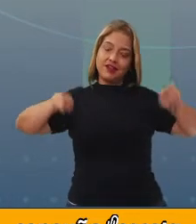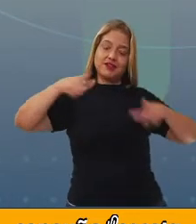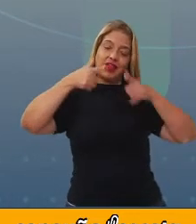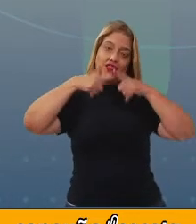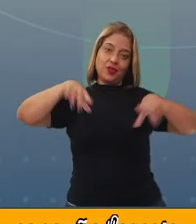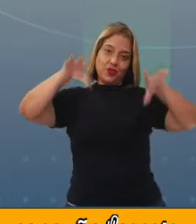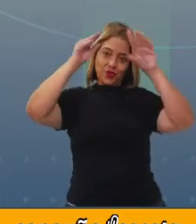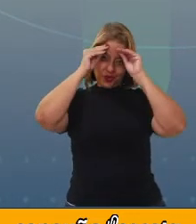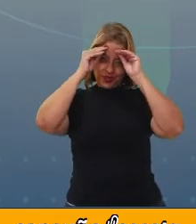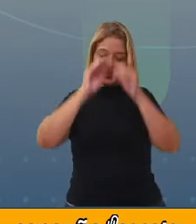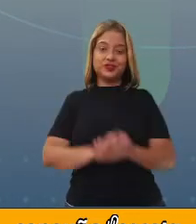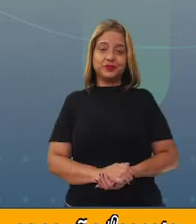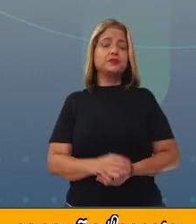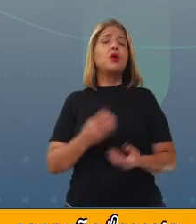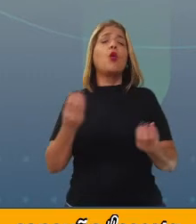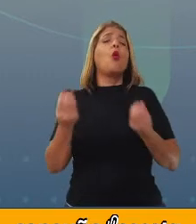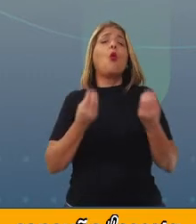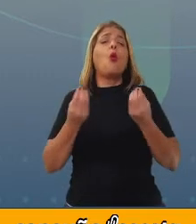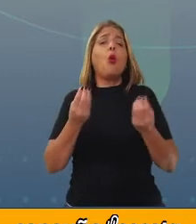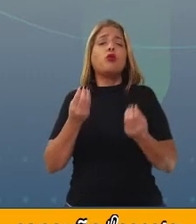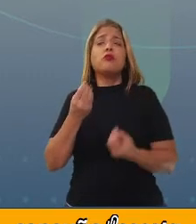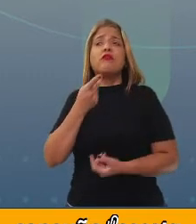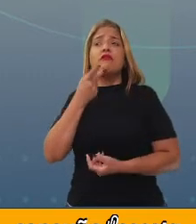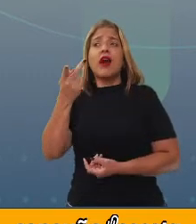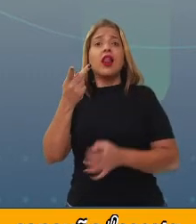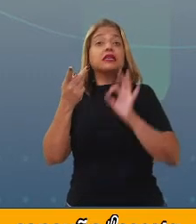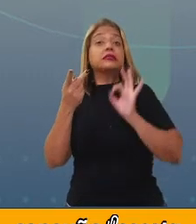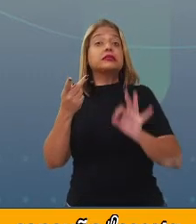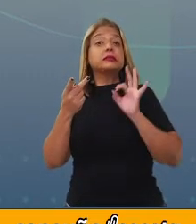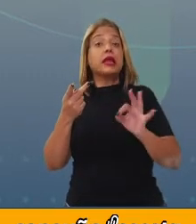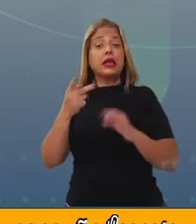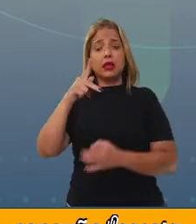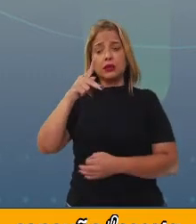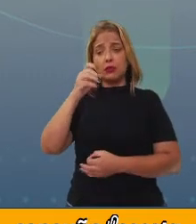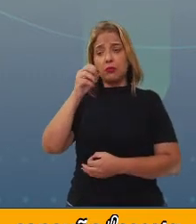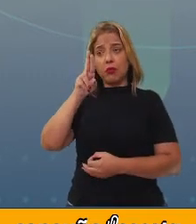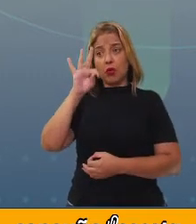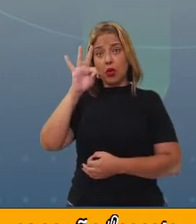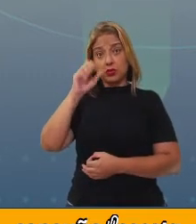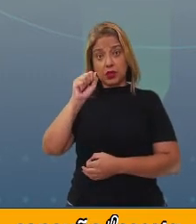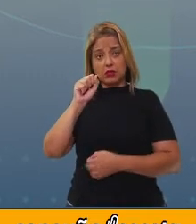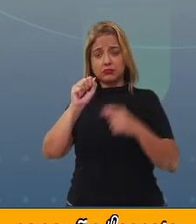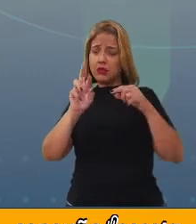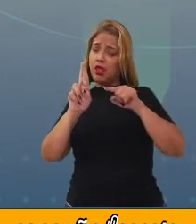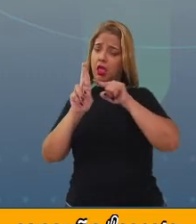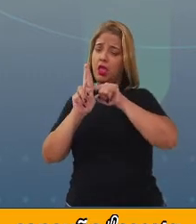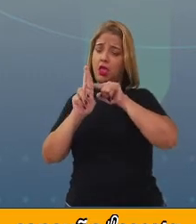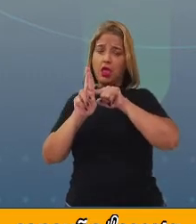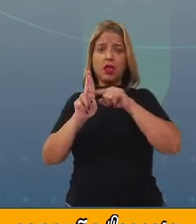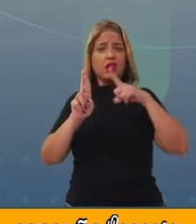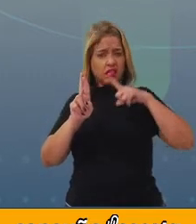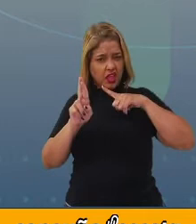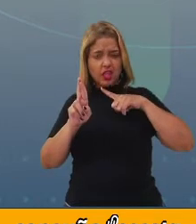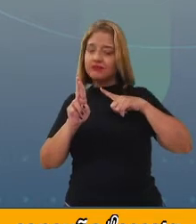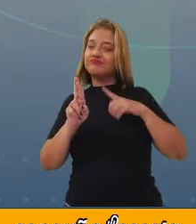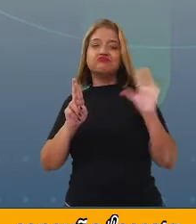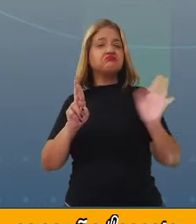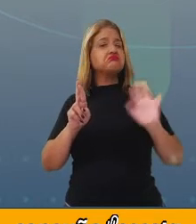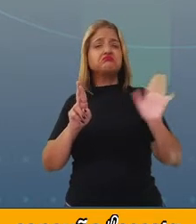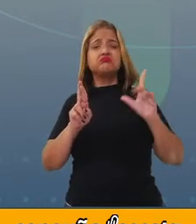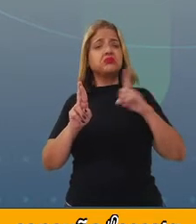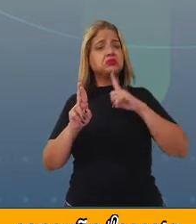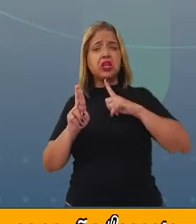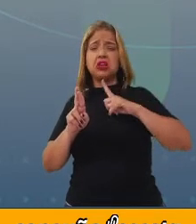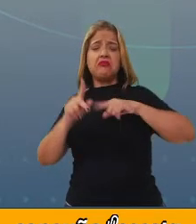correta para pronunciar? É porta ou porta? Não existe. Nós estamos nos referindo